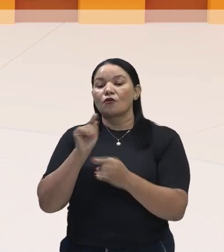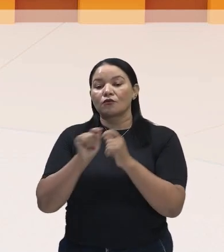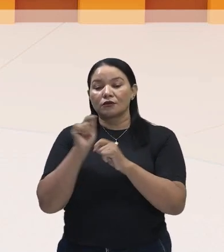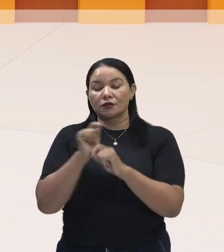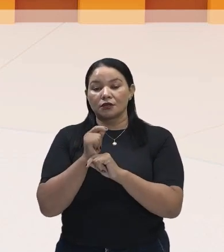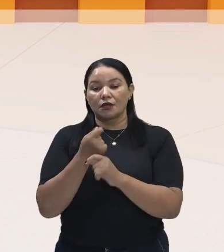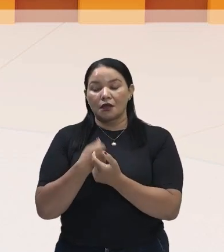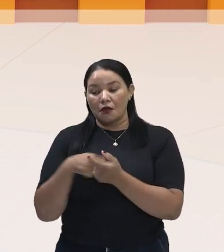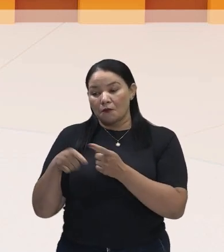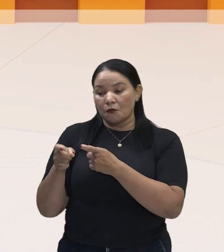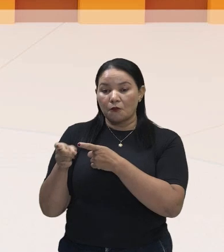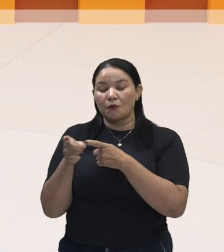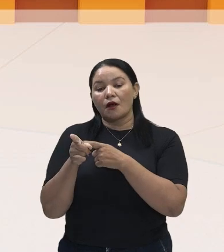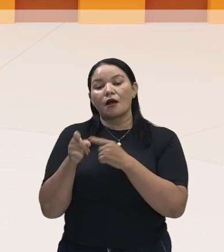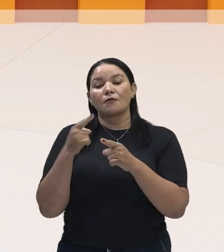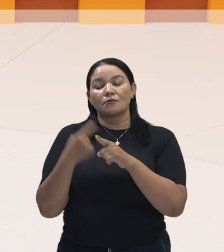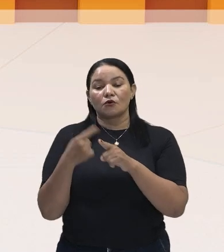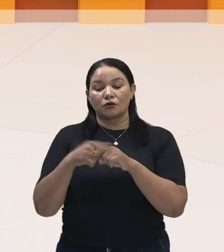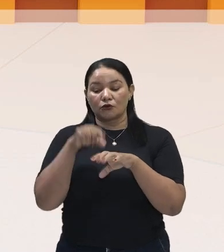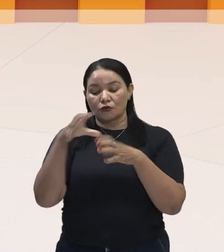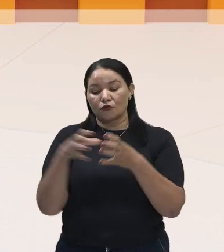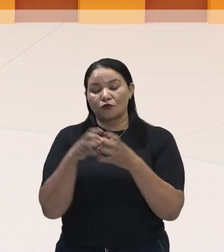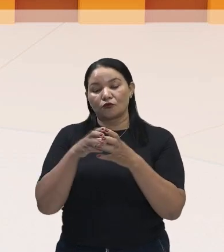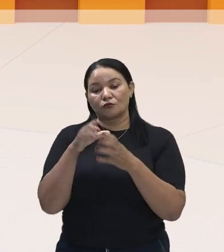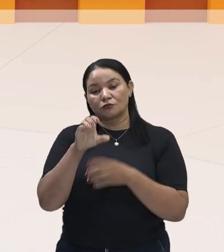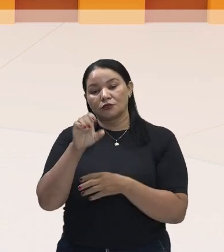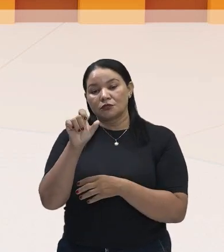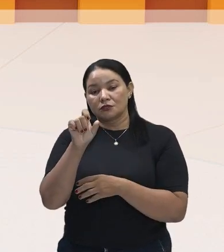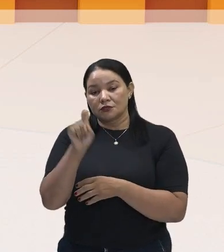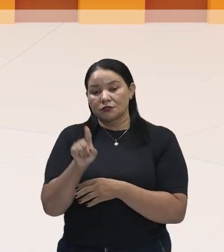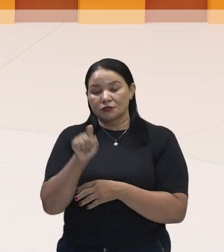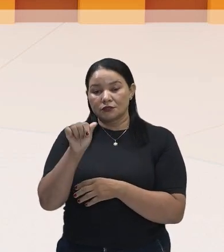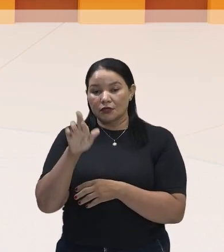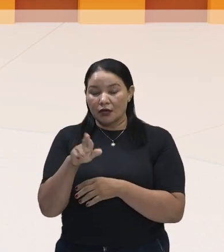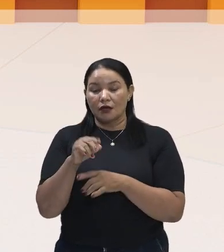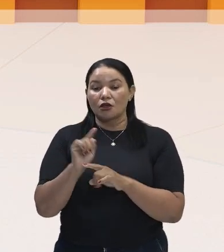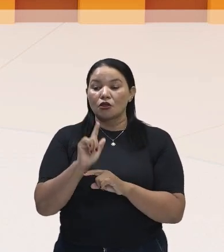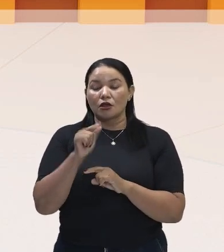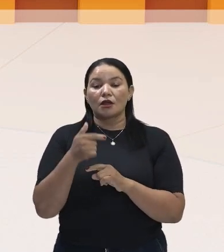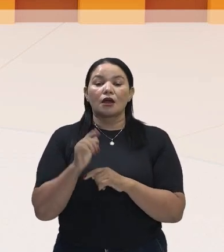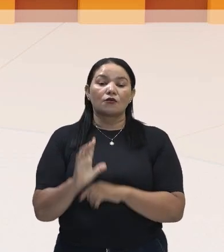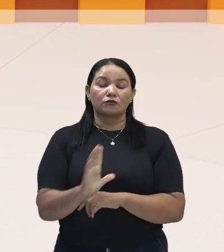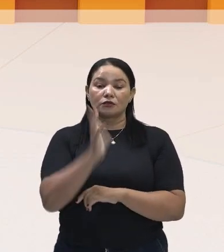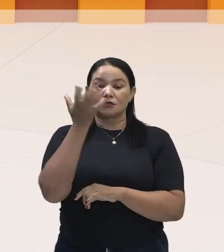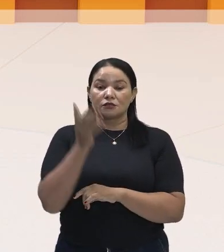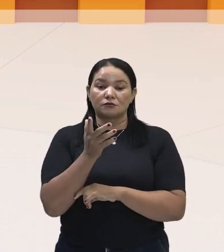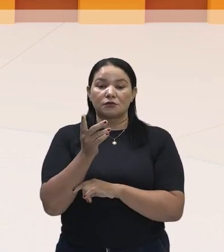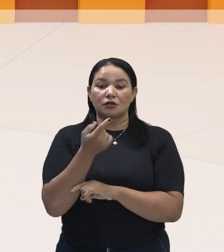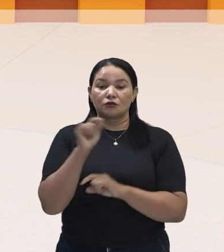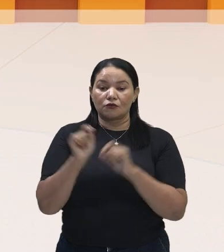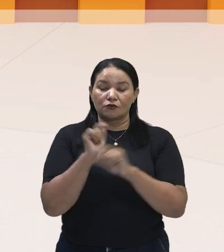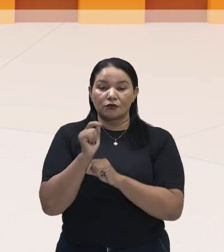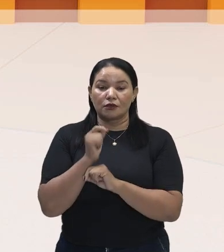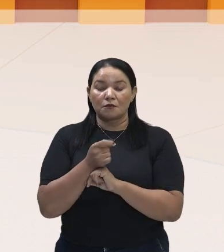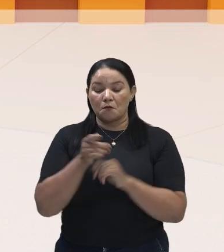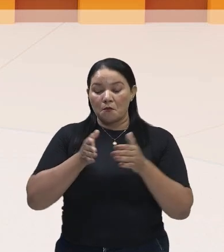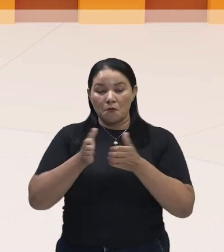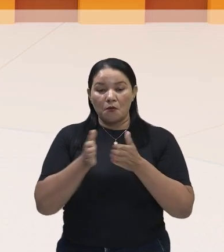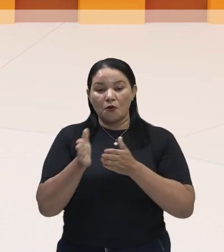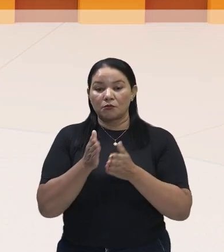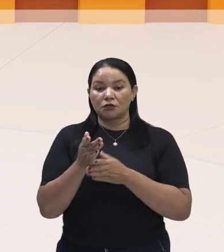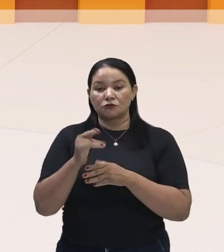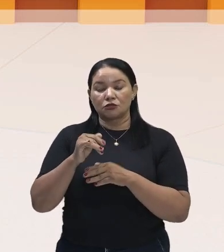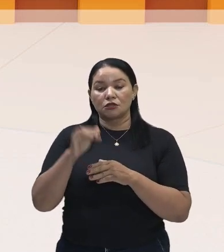regime czarista. Então, esse evento ele vai ser um ponto de inflexão ali na